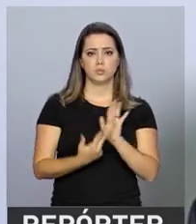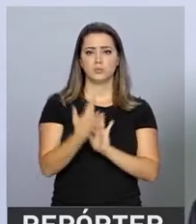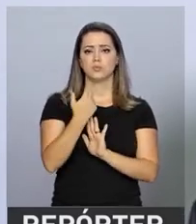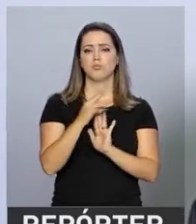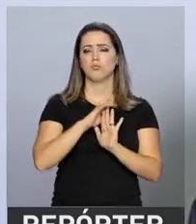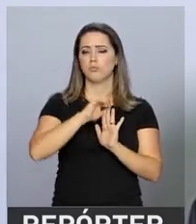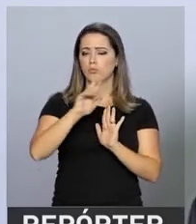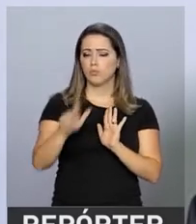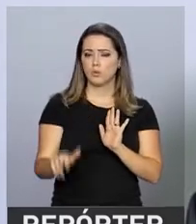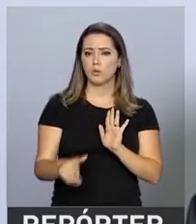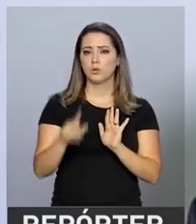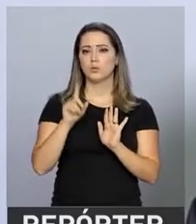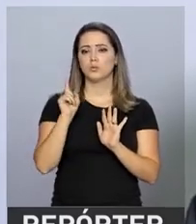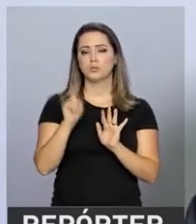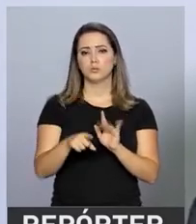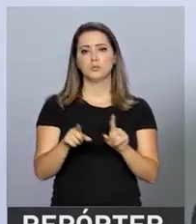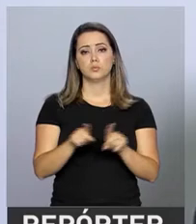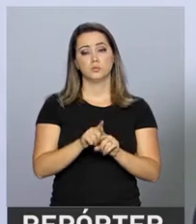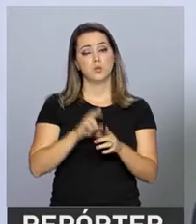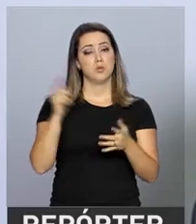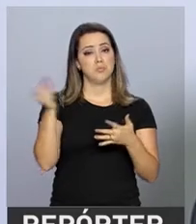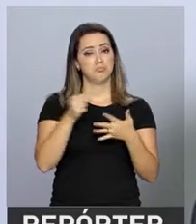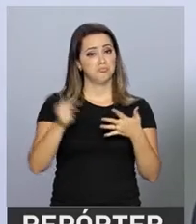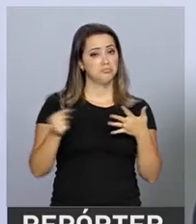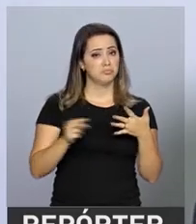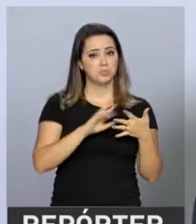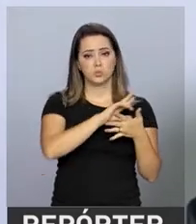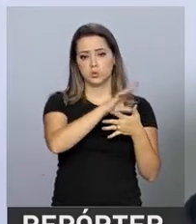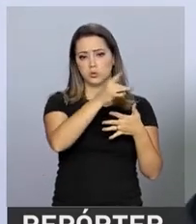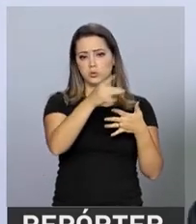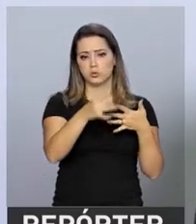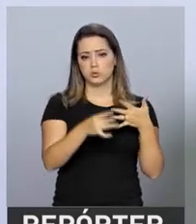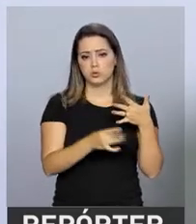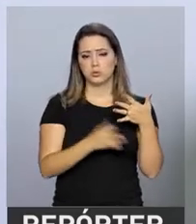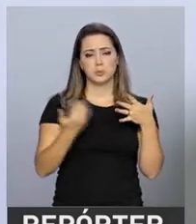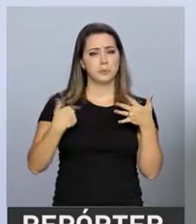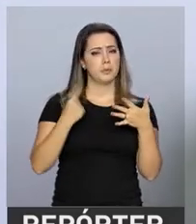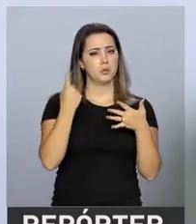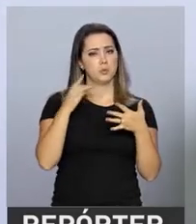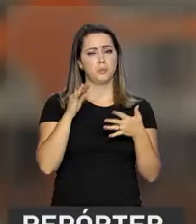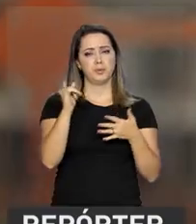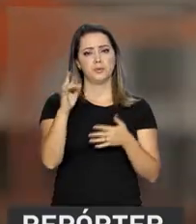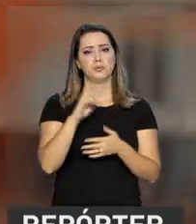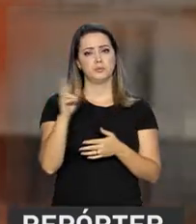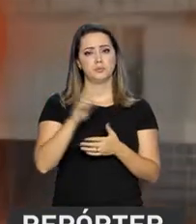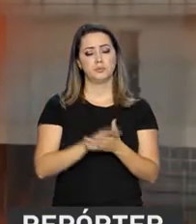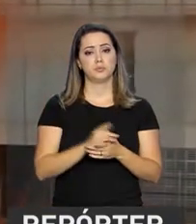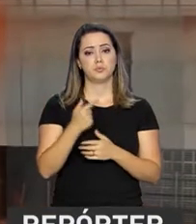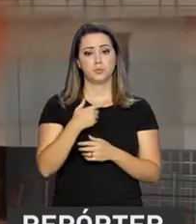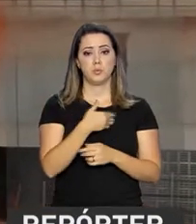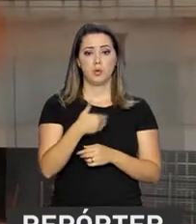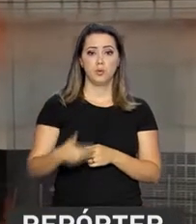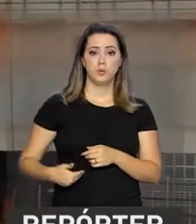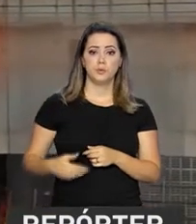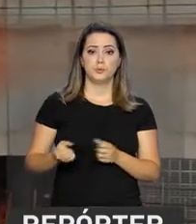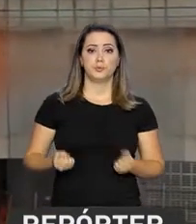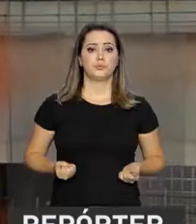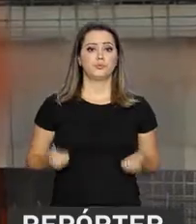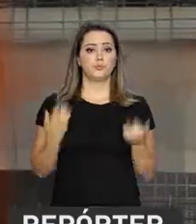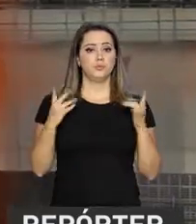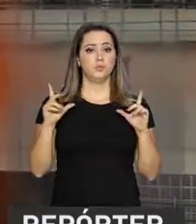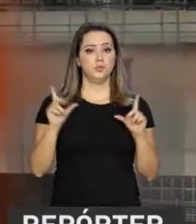de saúde, etc. E uma série de outras menores que somam mais 1 bilhão de reais. O governo vai gastar menos